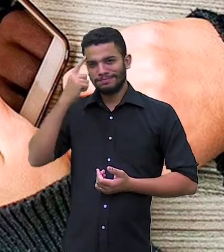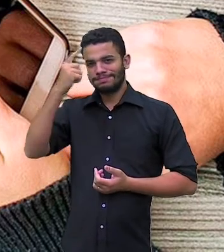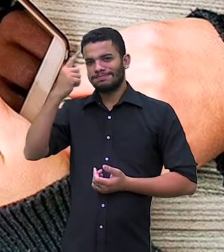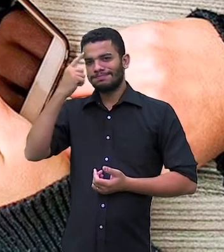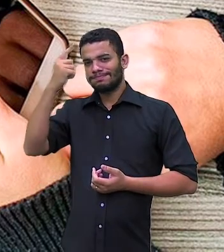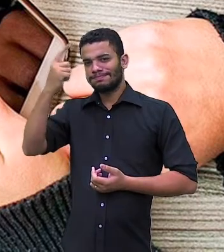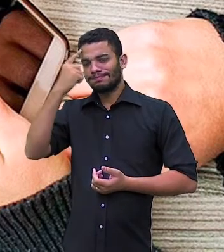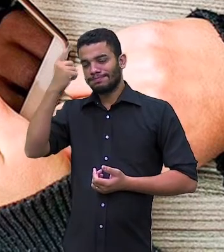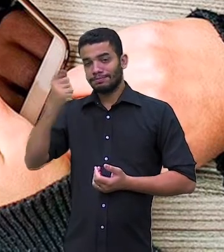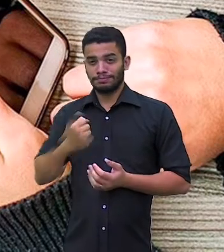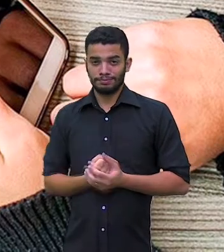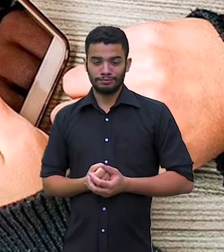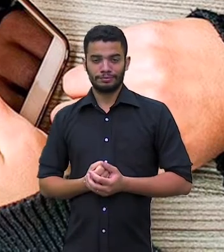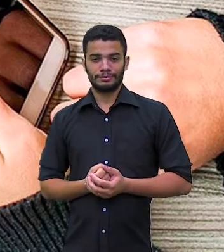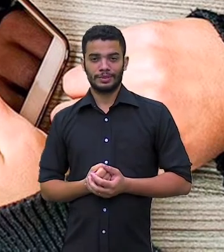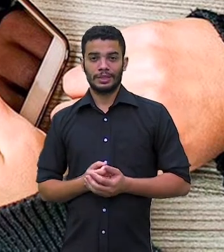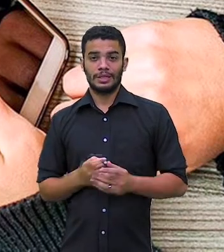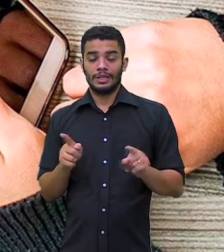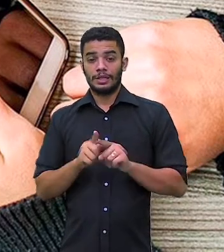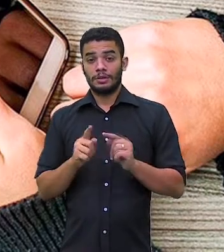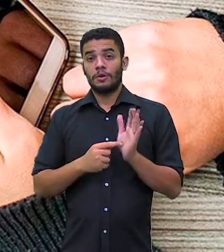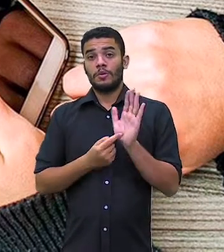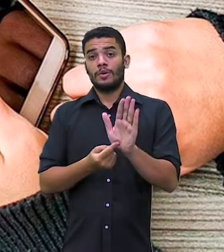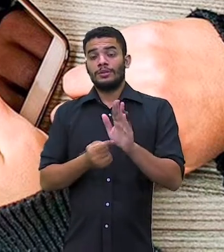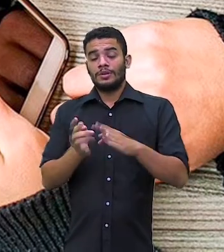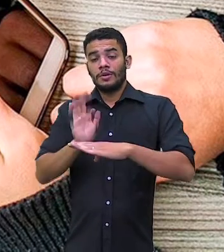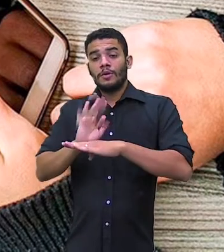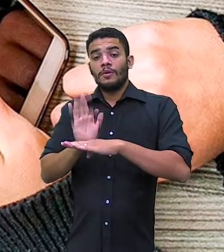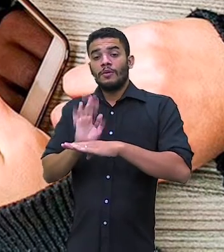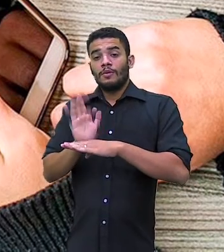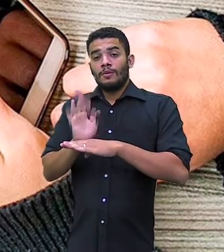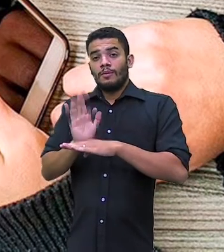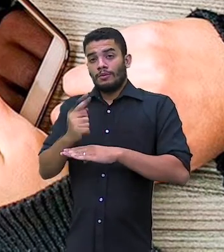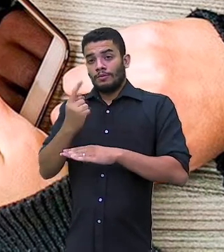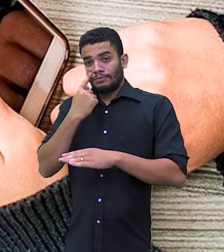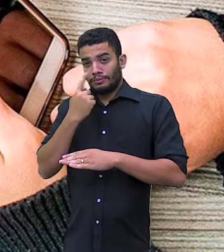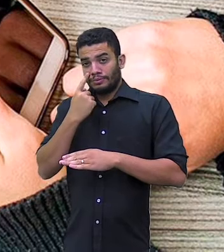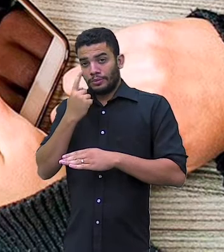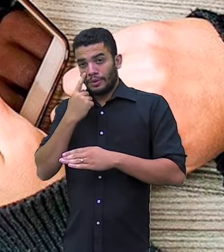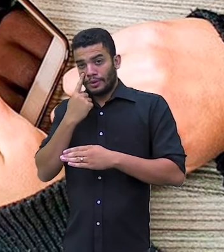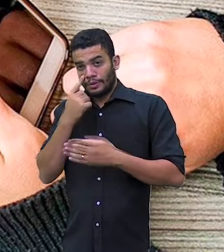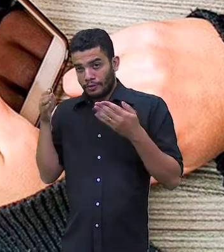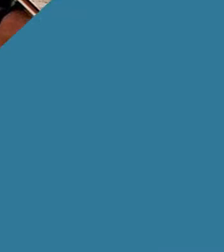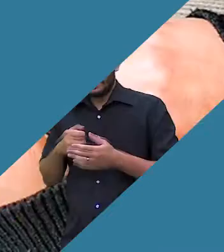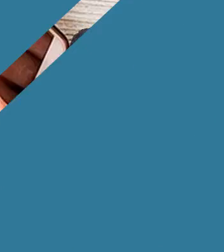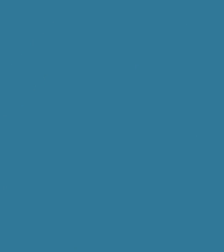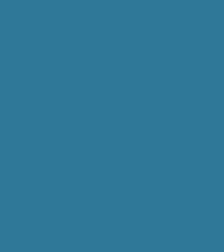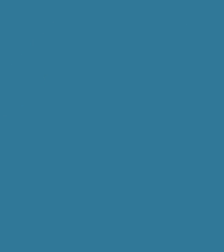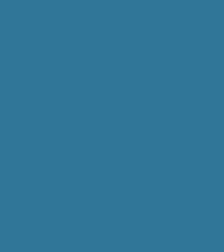um vídeo abordando a mesma temática. Vamos lá, então?